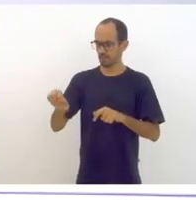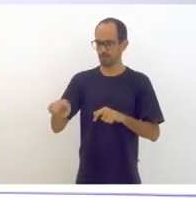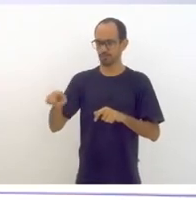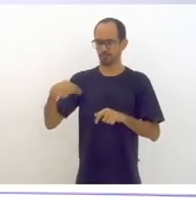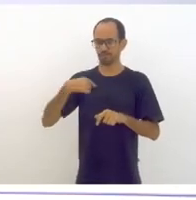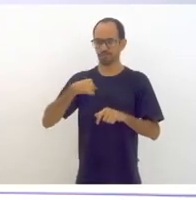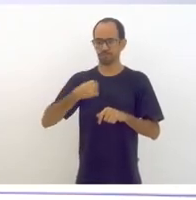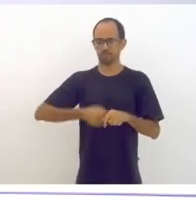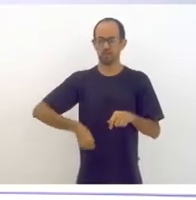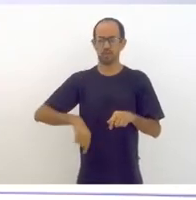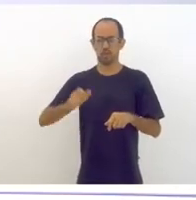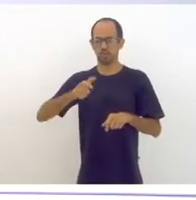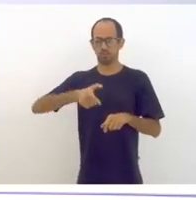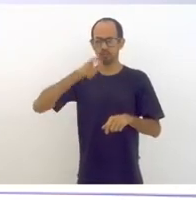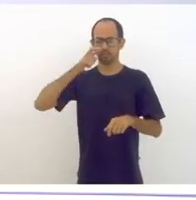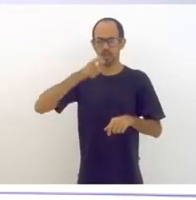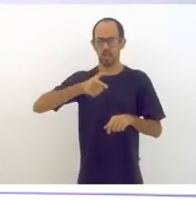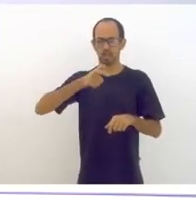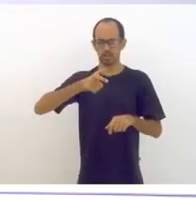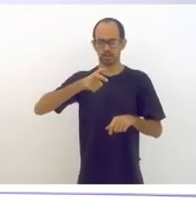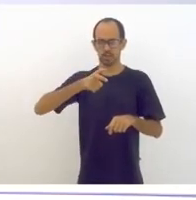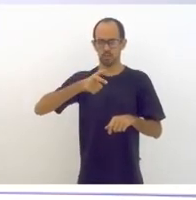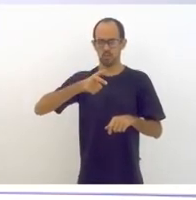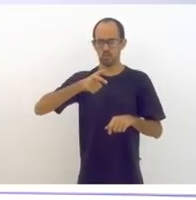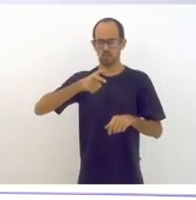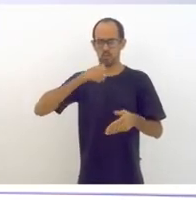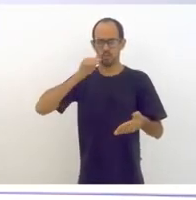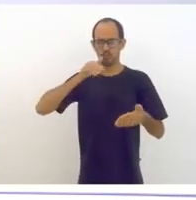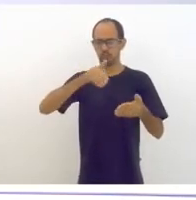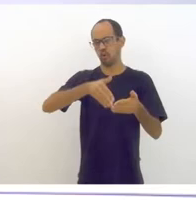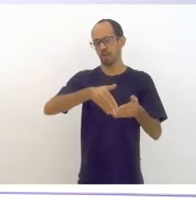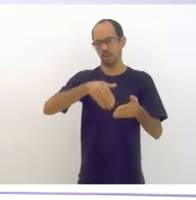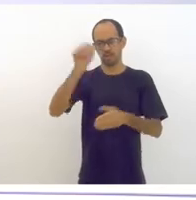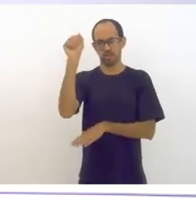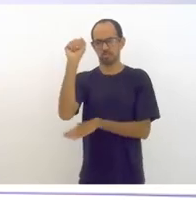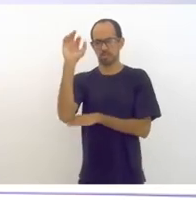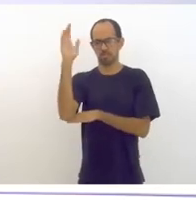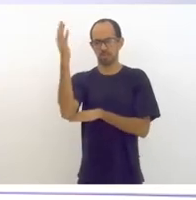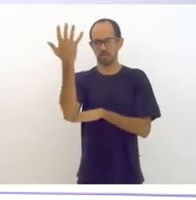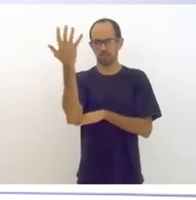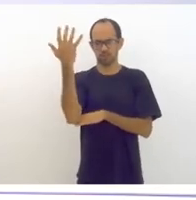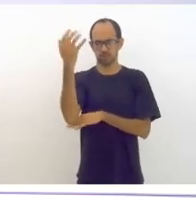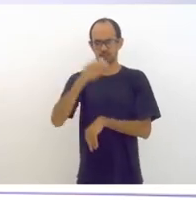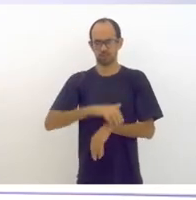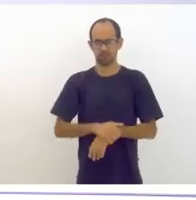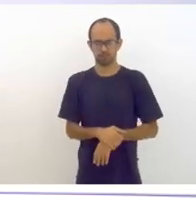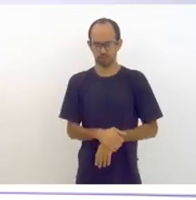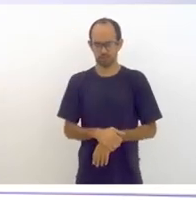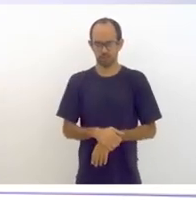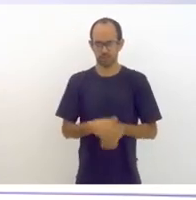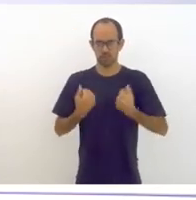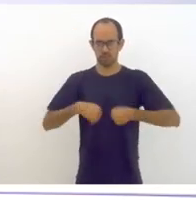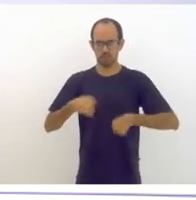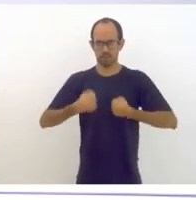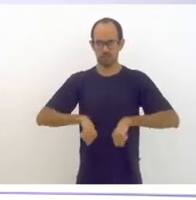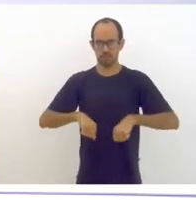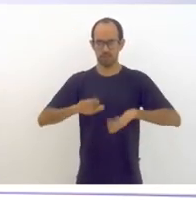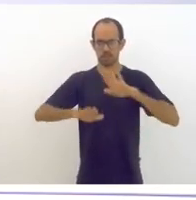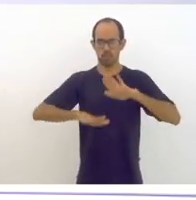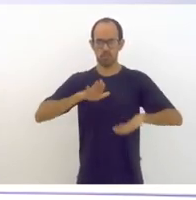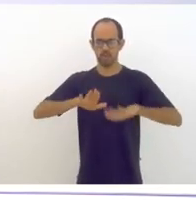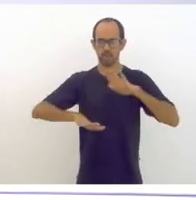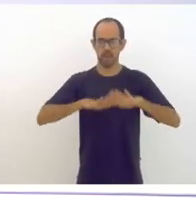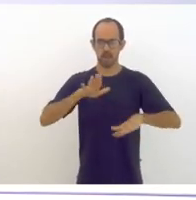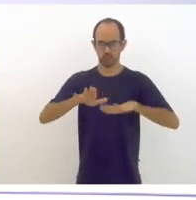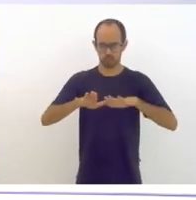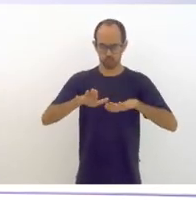toda atenção voltada e pautada para o meio ambiente. Então, nós precisamos ter muito cuidado de tentar, da melhor maneira